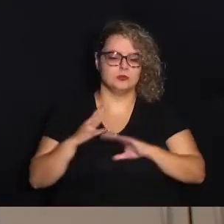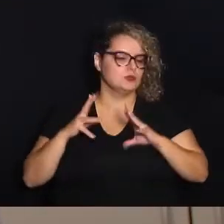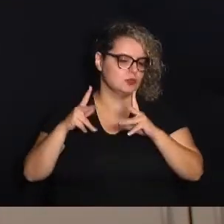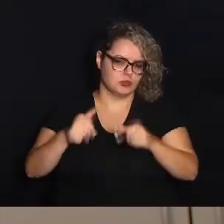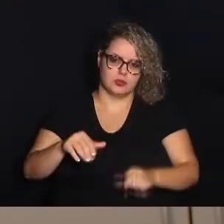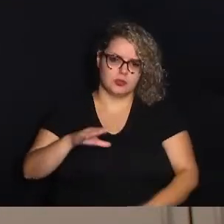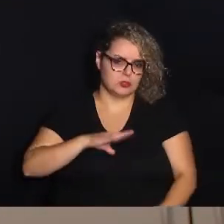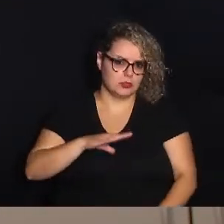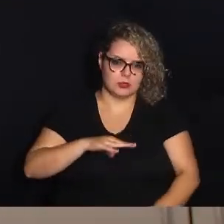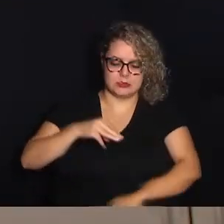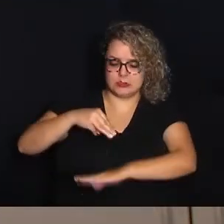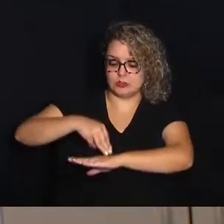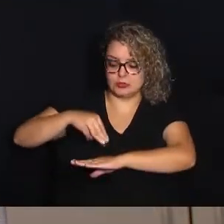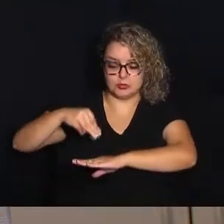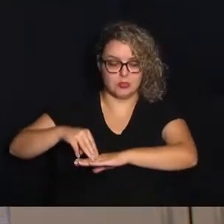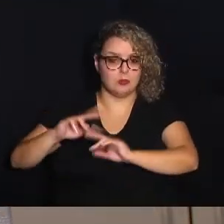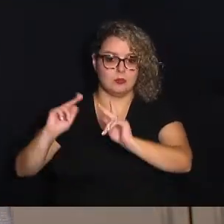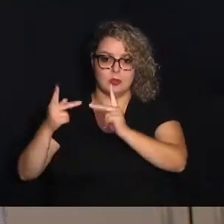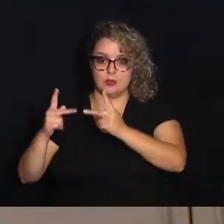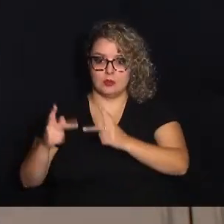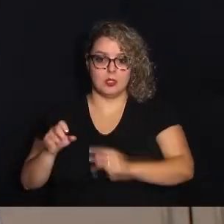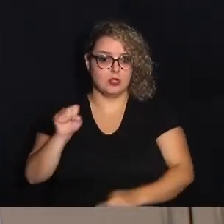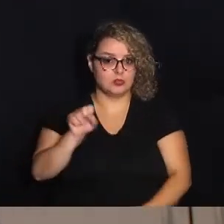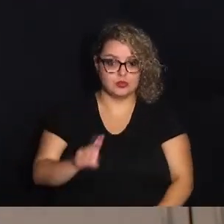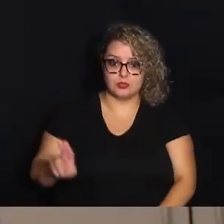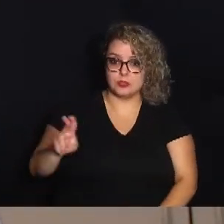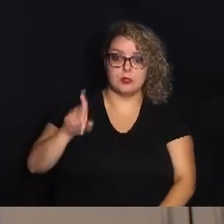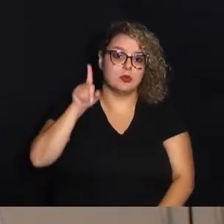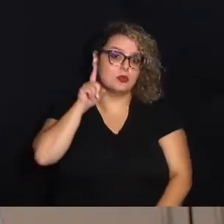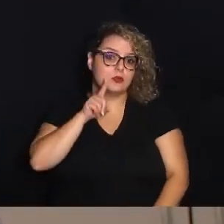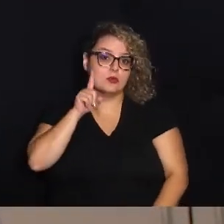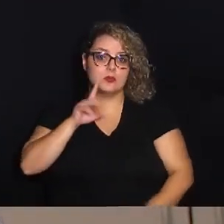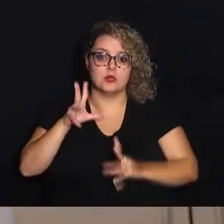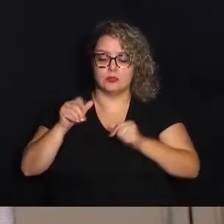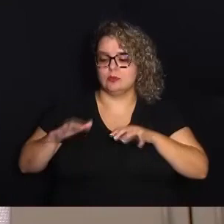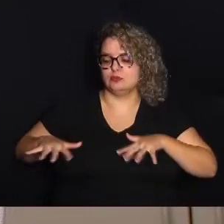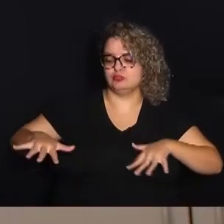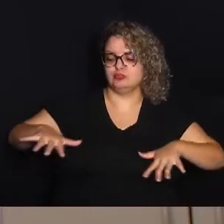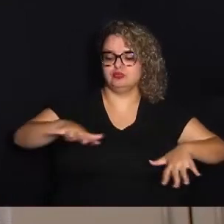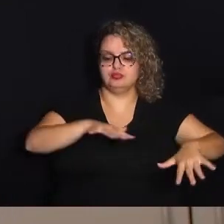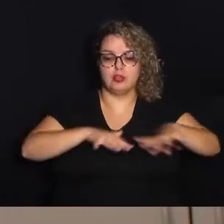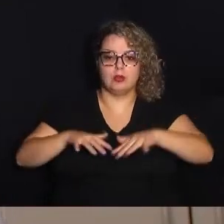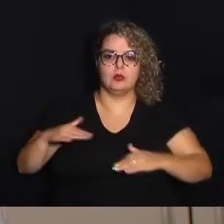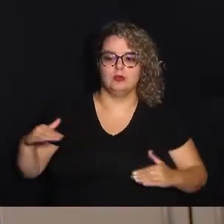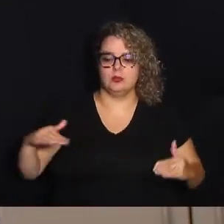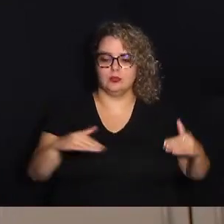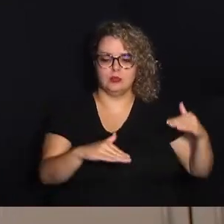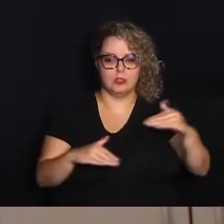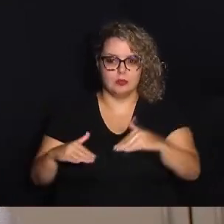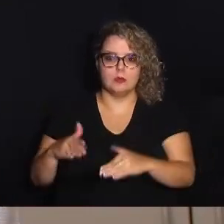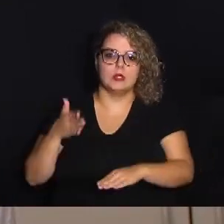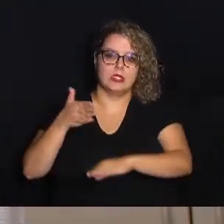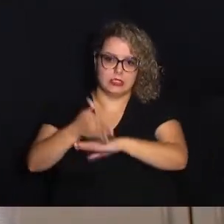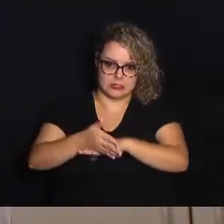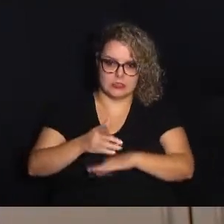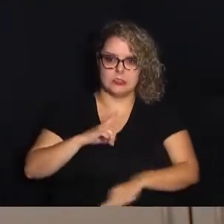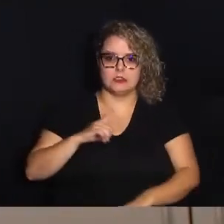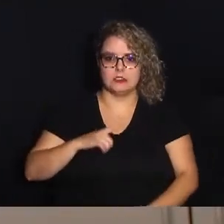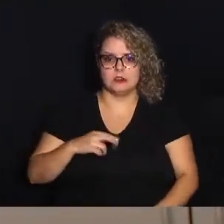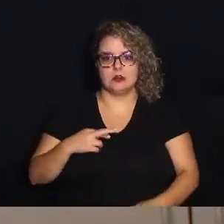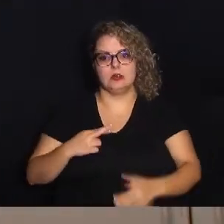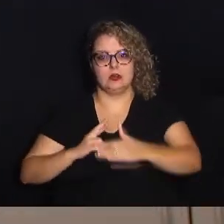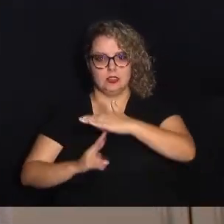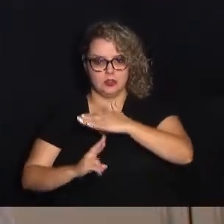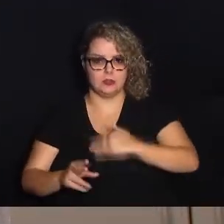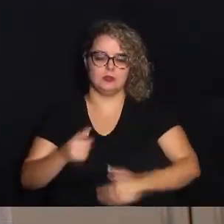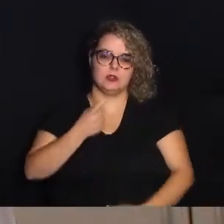de toda a Cidade de Montemor Ortolândia Sumaré americana todo mundo utiliza essa avenida para ter acesso também